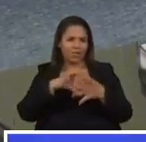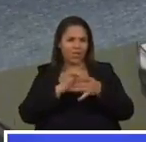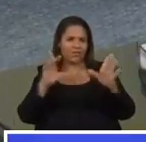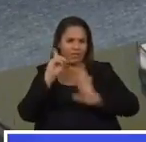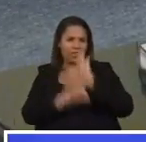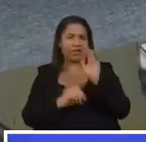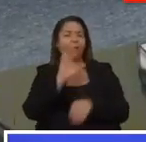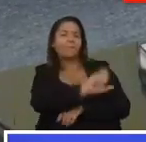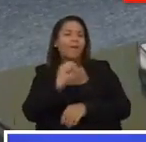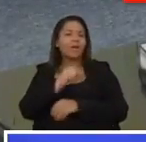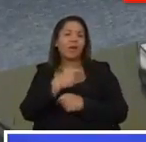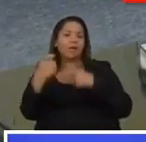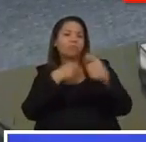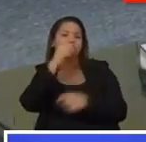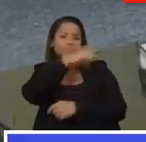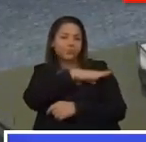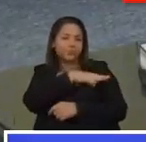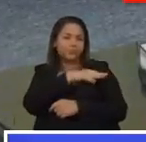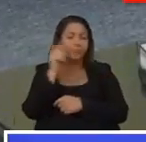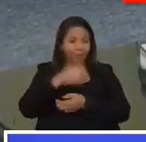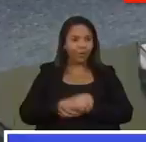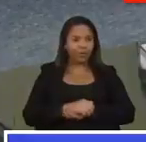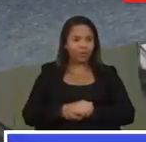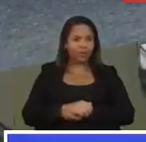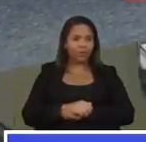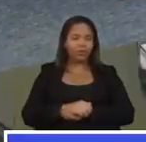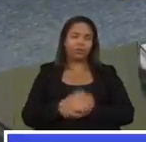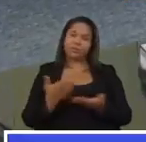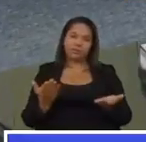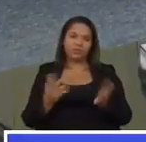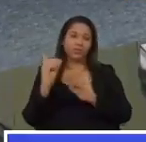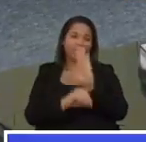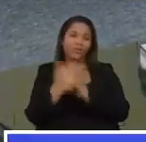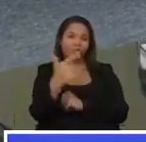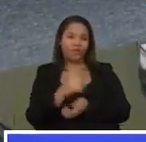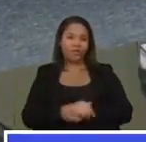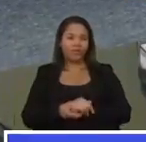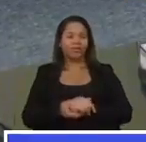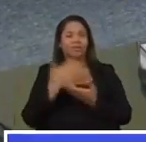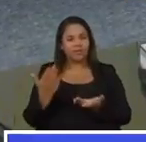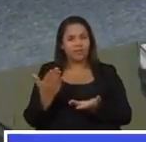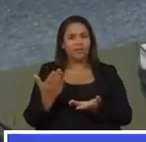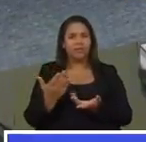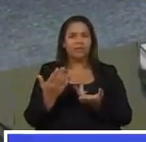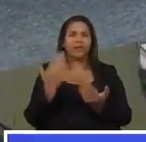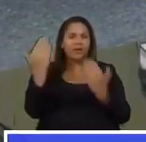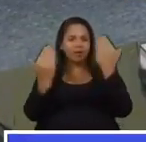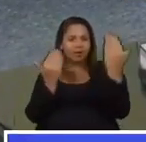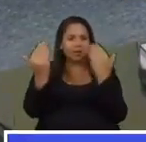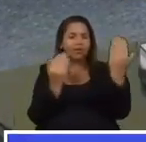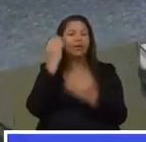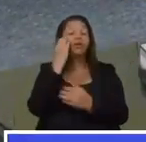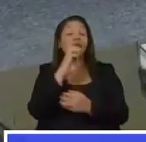quiser. O ex-presidente Lula é um verdadeiro estuprador do Brasil. É isso que ele é. O fato dele ter feito